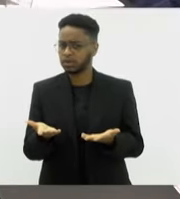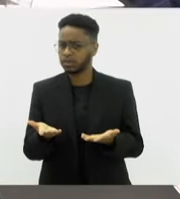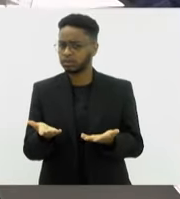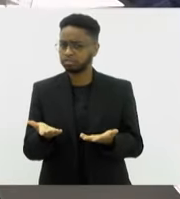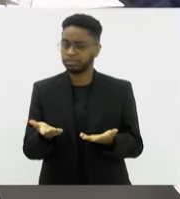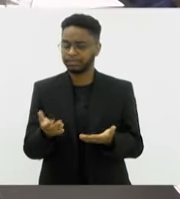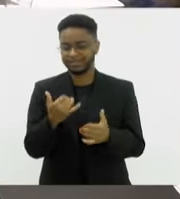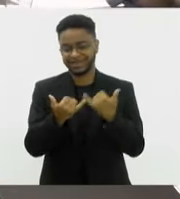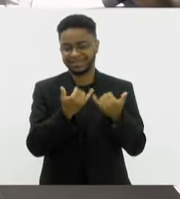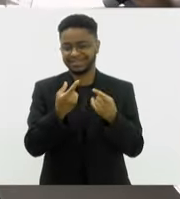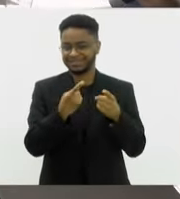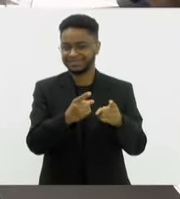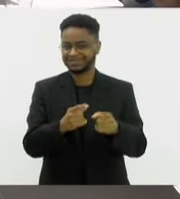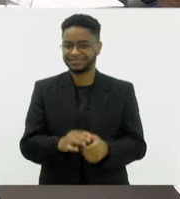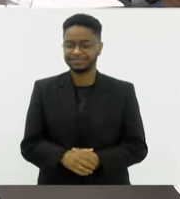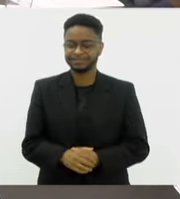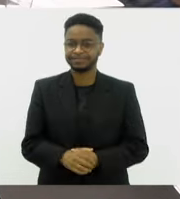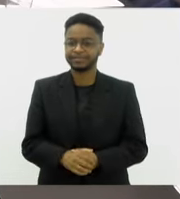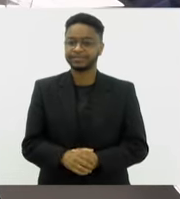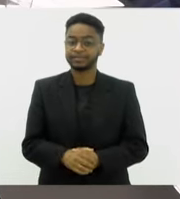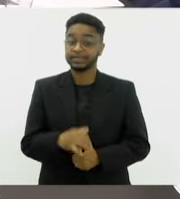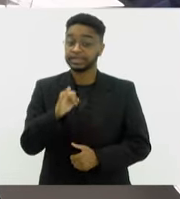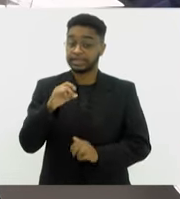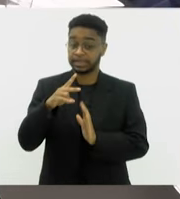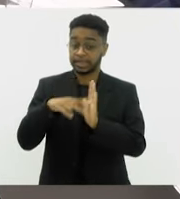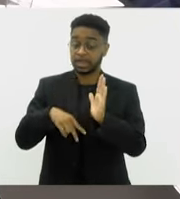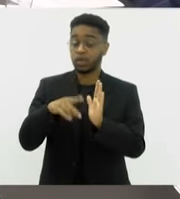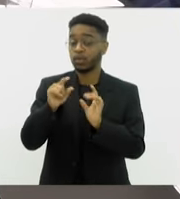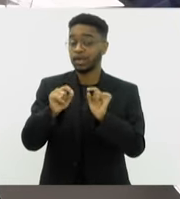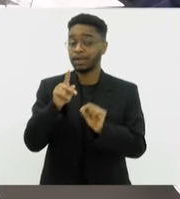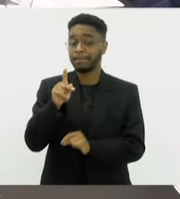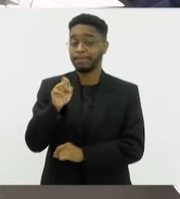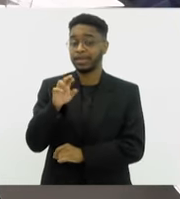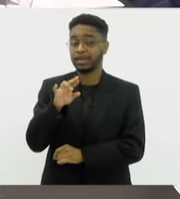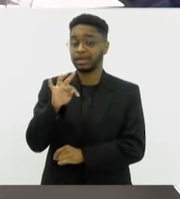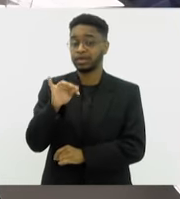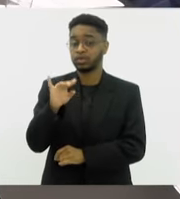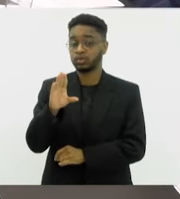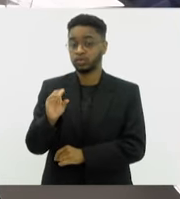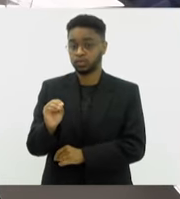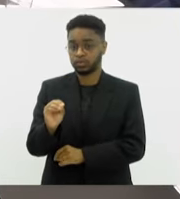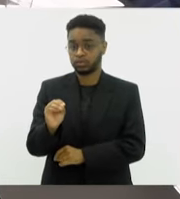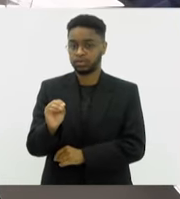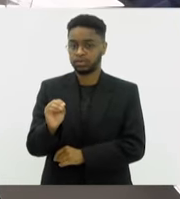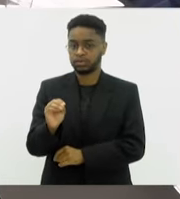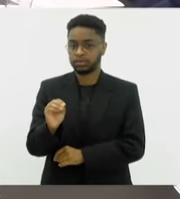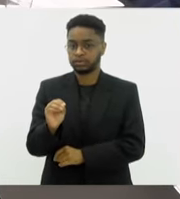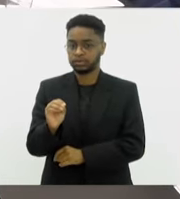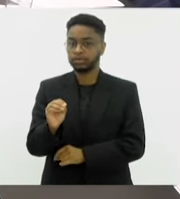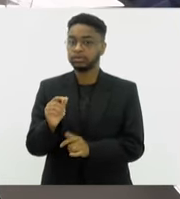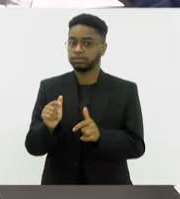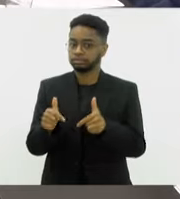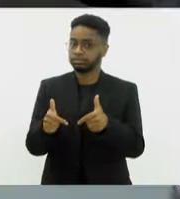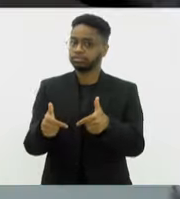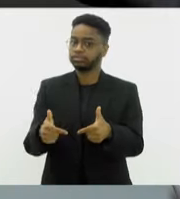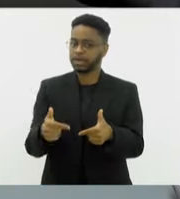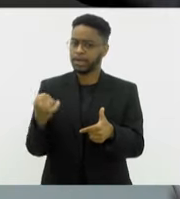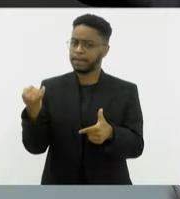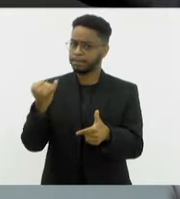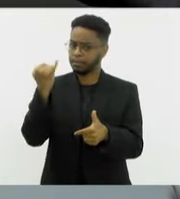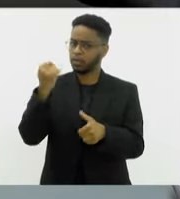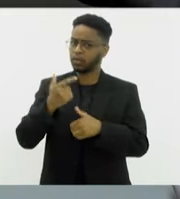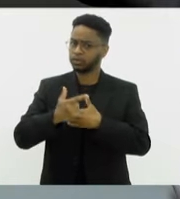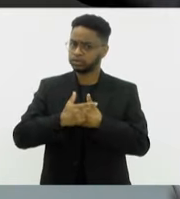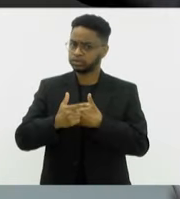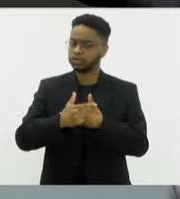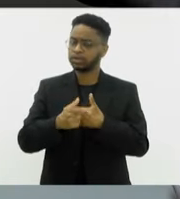estou brincando. Se Vossa Excelência ali. É o perito. Aliás, são que ficam perito. na linha de fogo, né? Importantíssima essa função. Literalmente. E